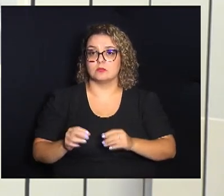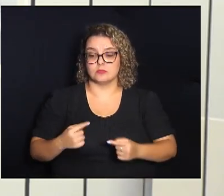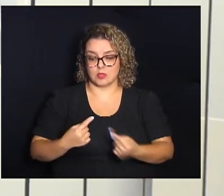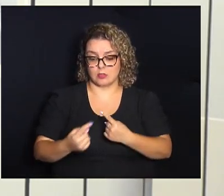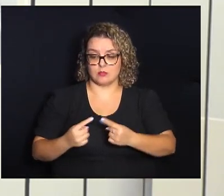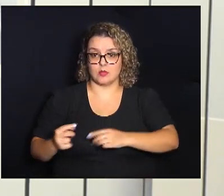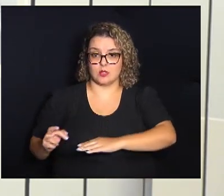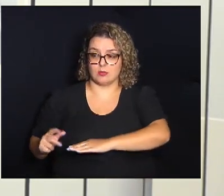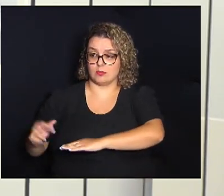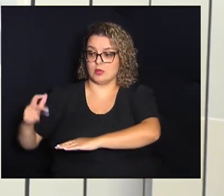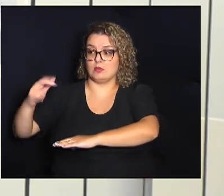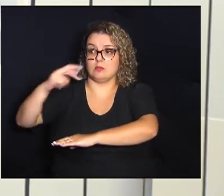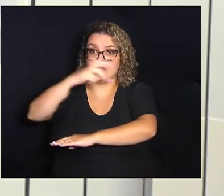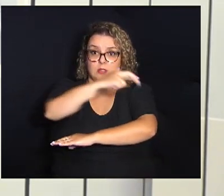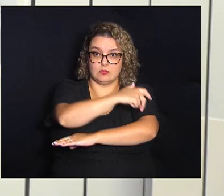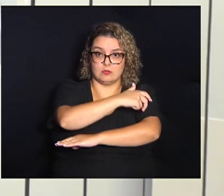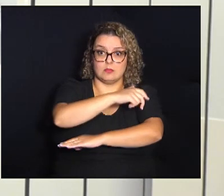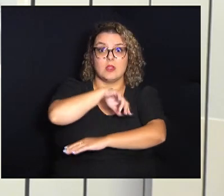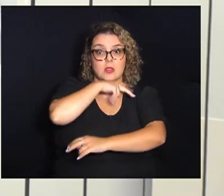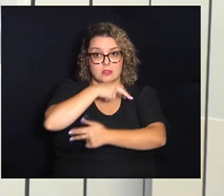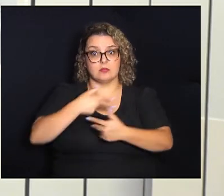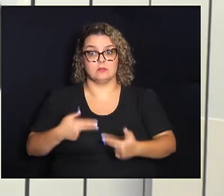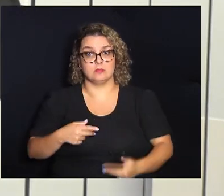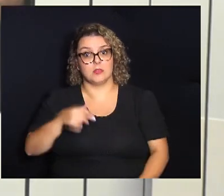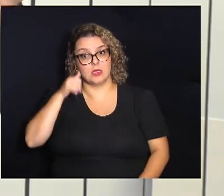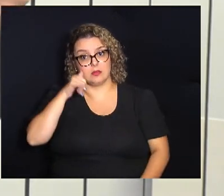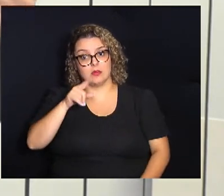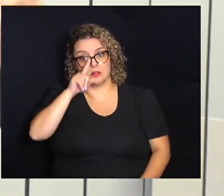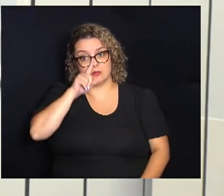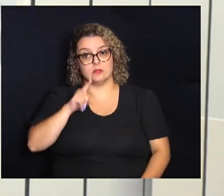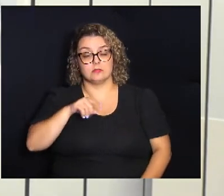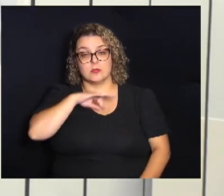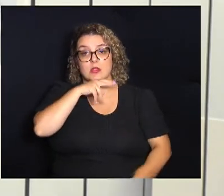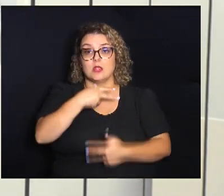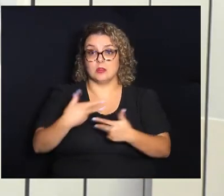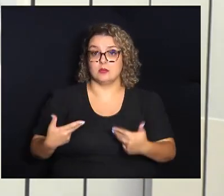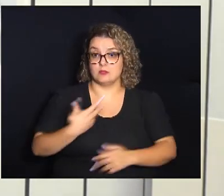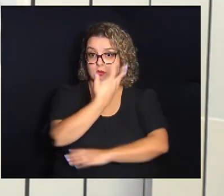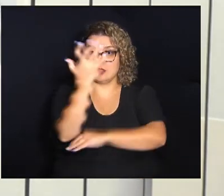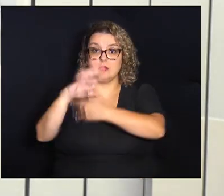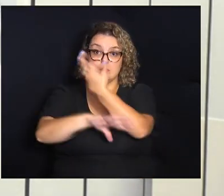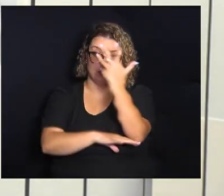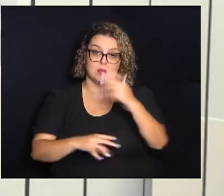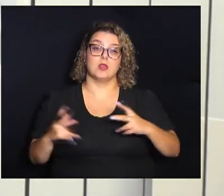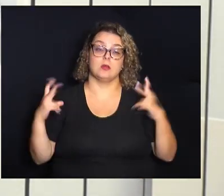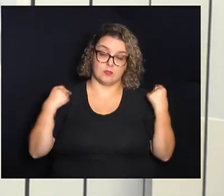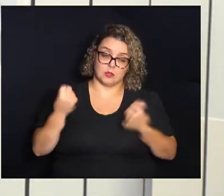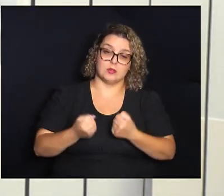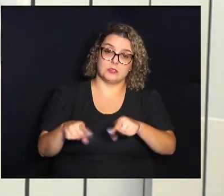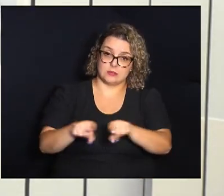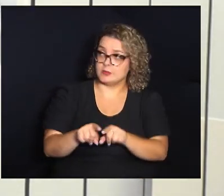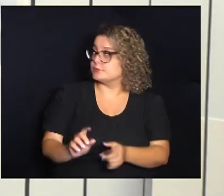em Joaquim Egídio para evitar riscos a animais silvestres e aos motoristas.